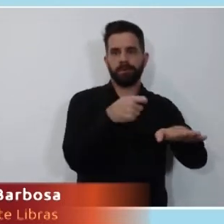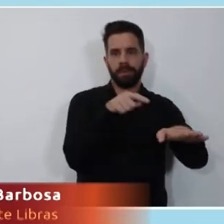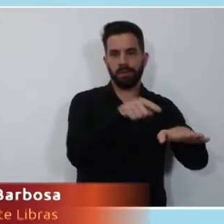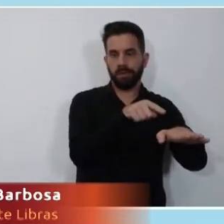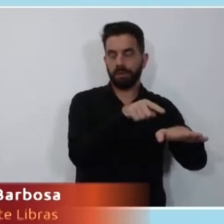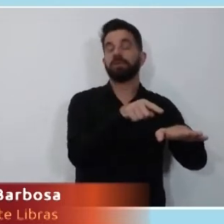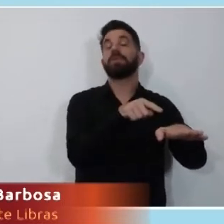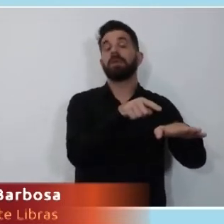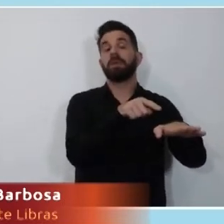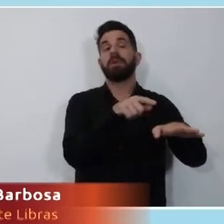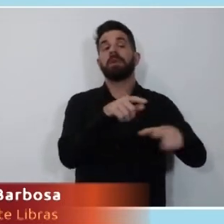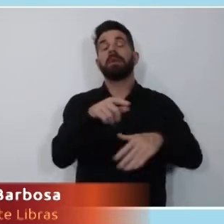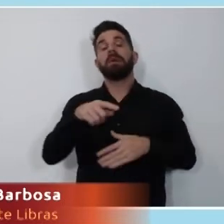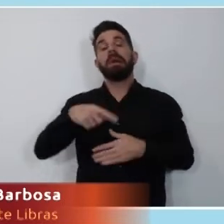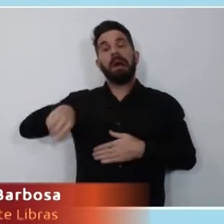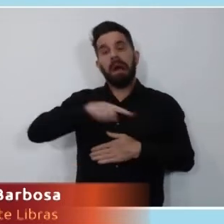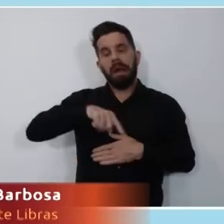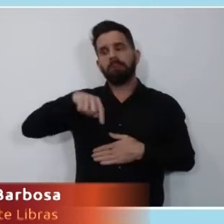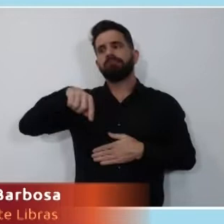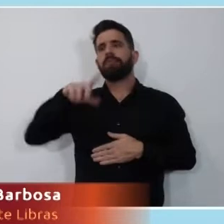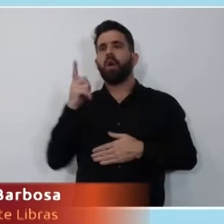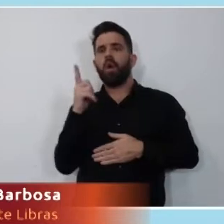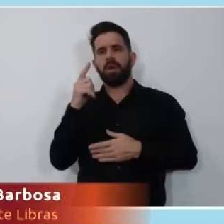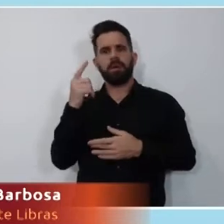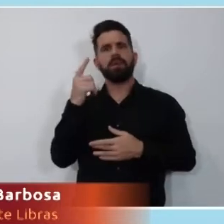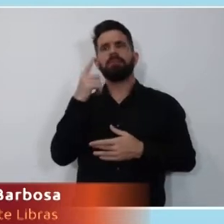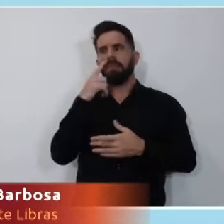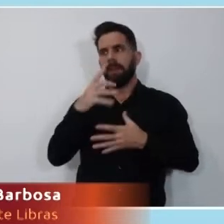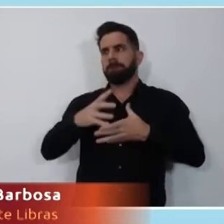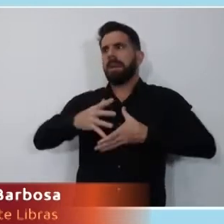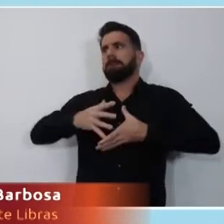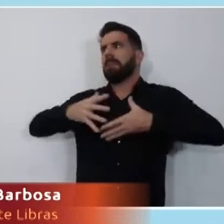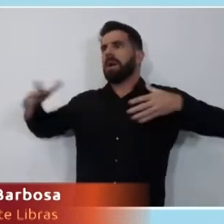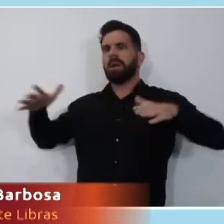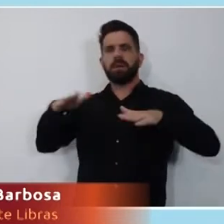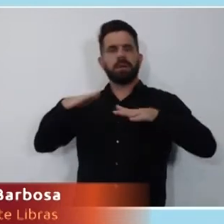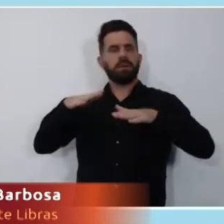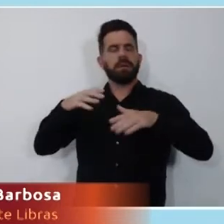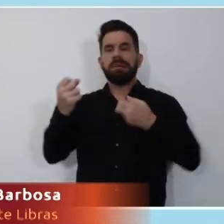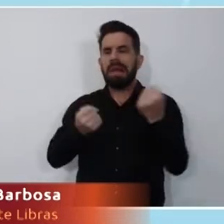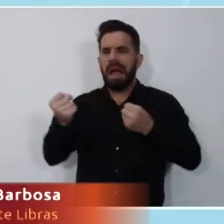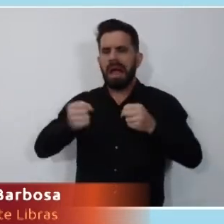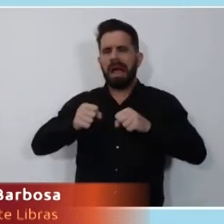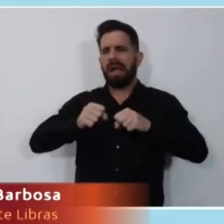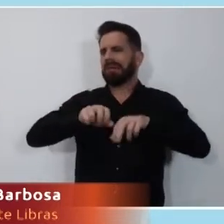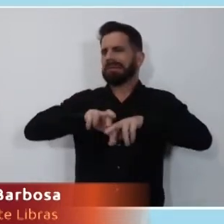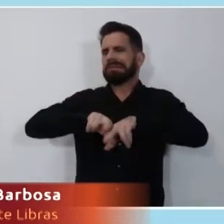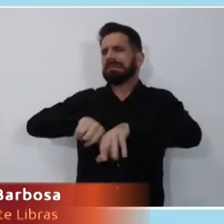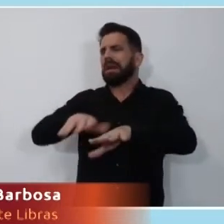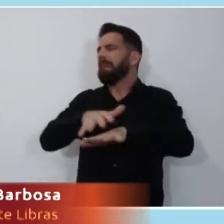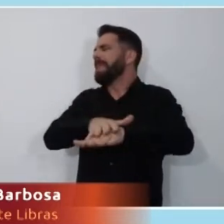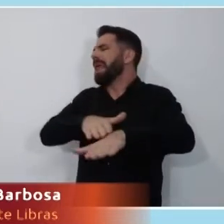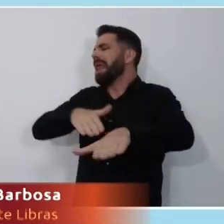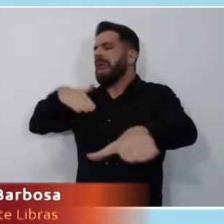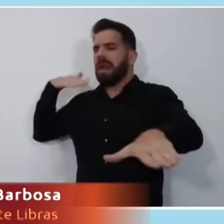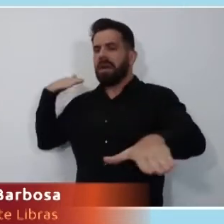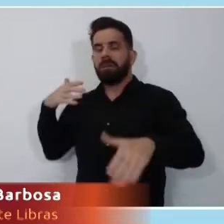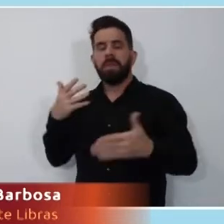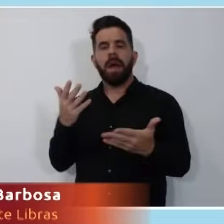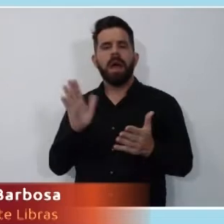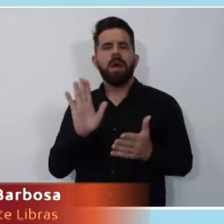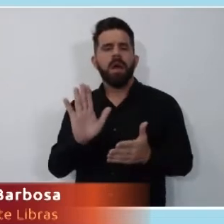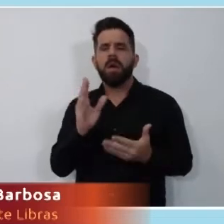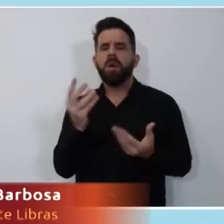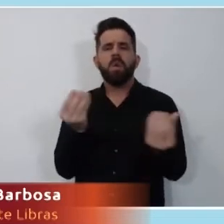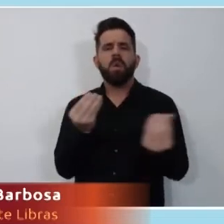a questão de grande número de carros, né, de transporte individual, mas gostaria que vocês fizessem essa avaliação como